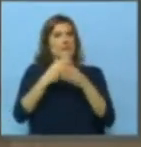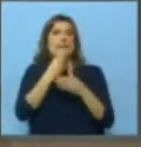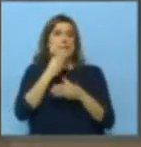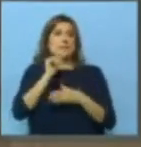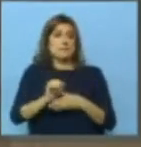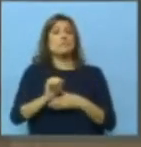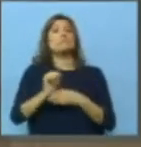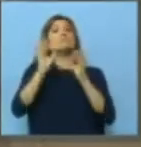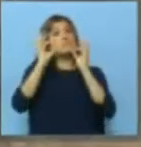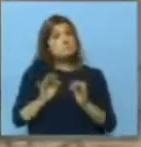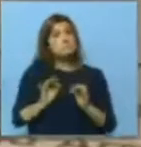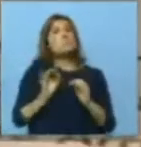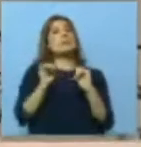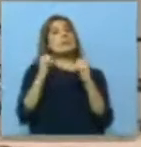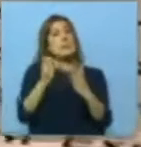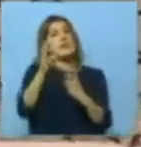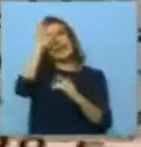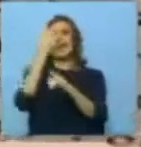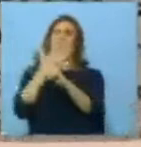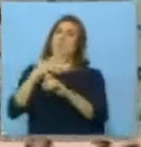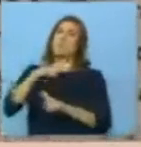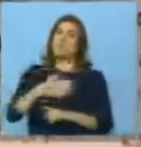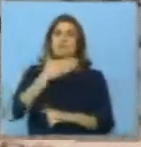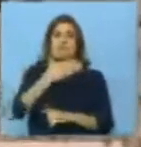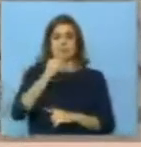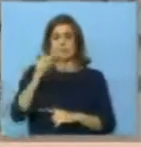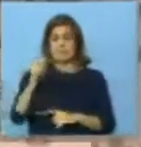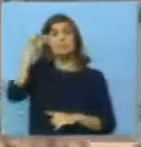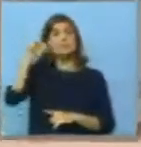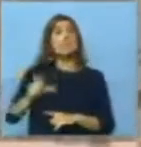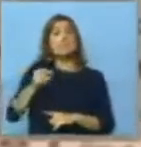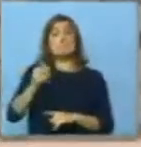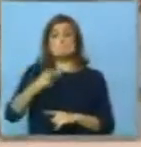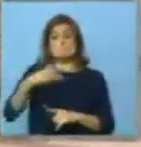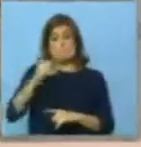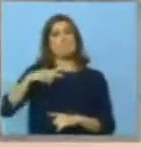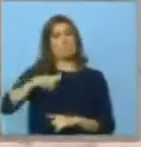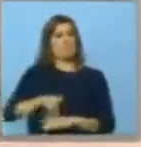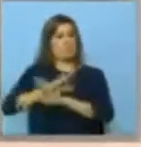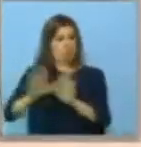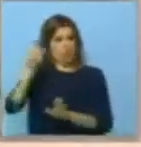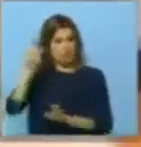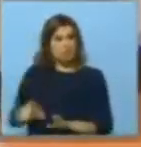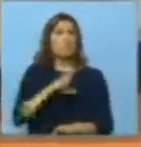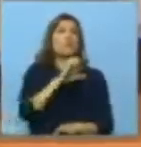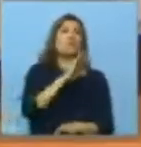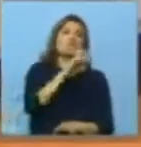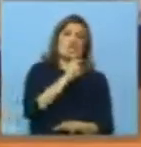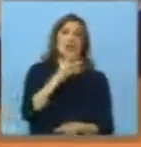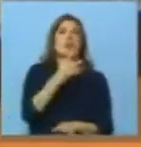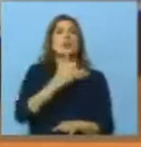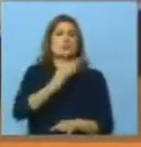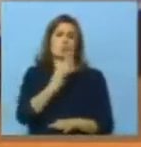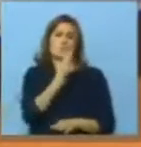agora, 103 obtiveram nacionalidade. Pedro já é português, Shei e Yuval conseguiram certificado. Vão avançar